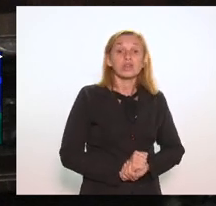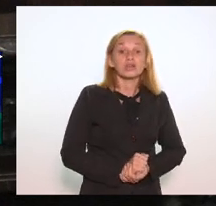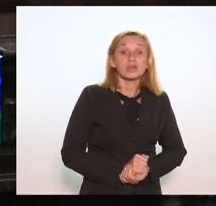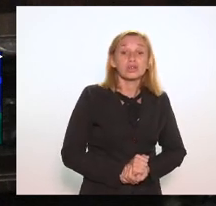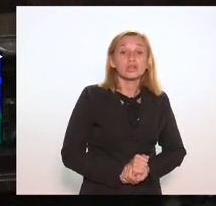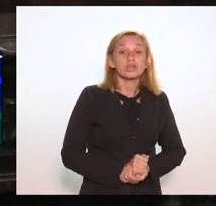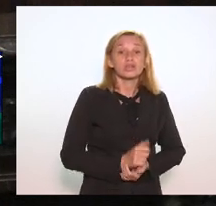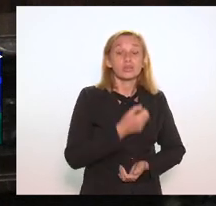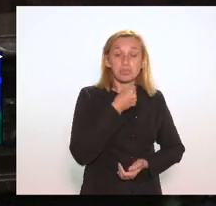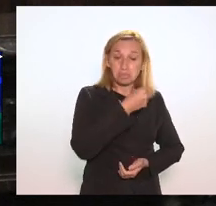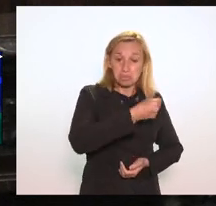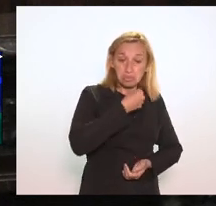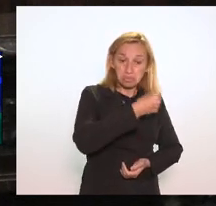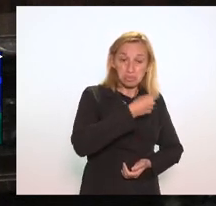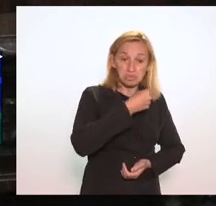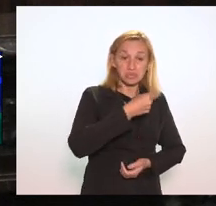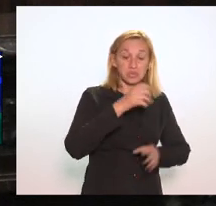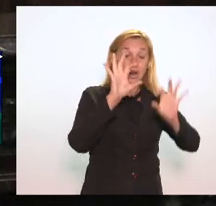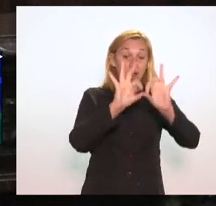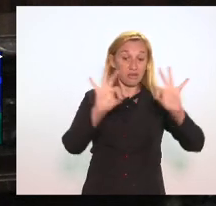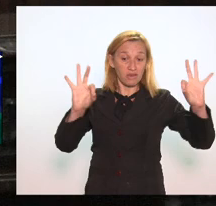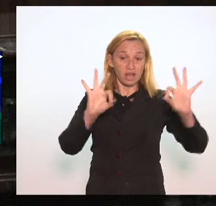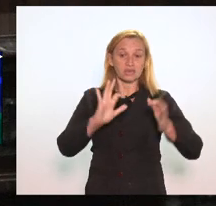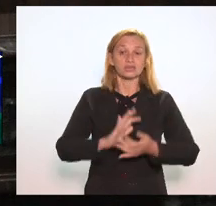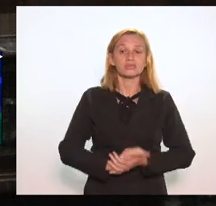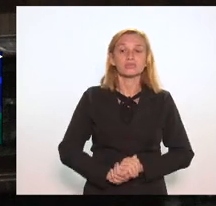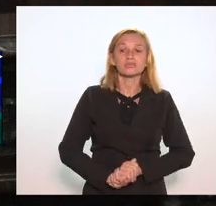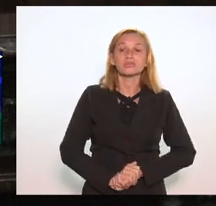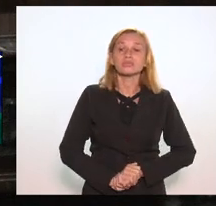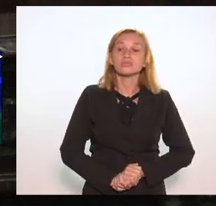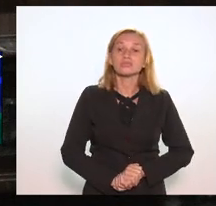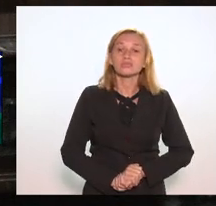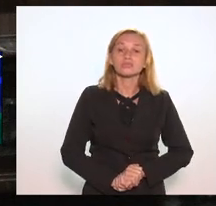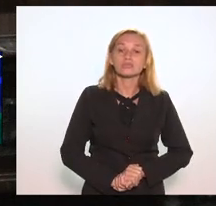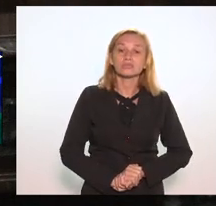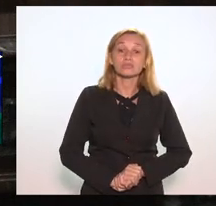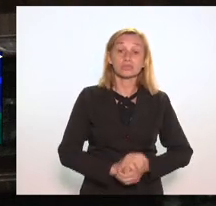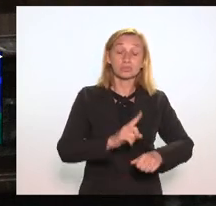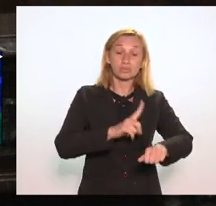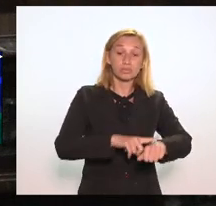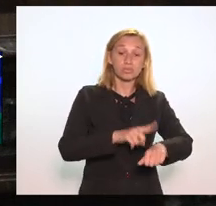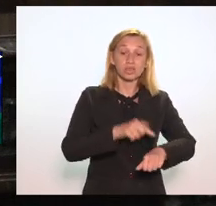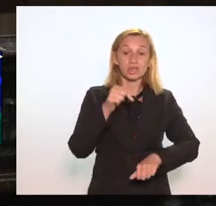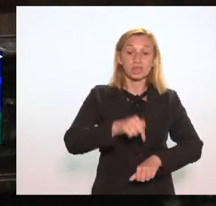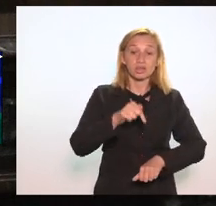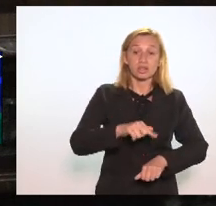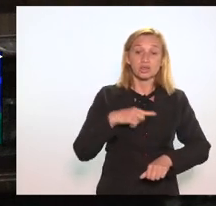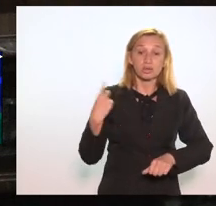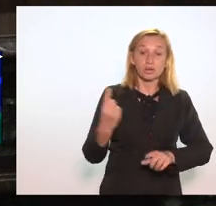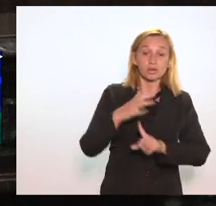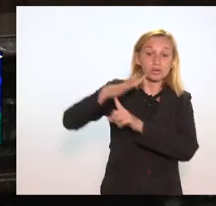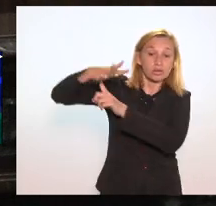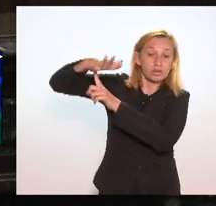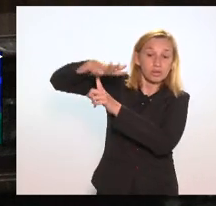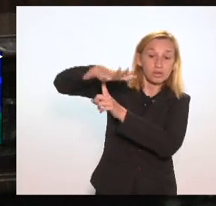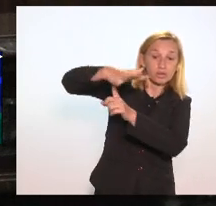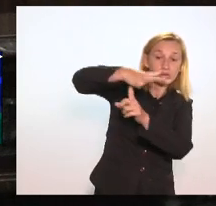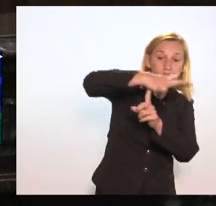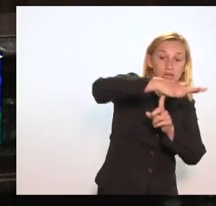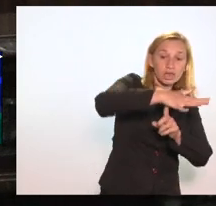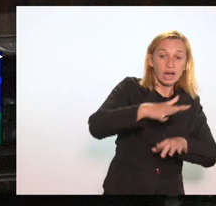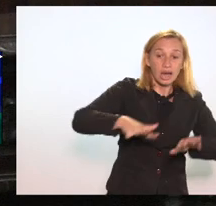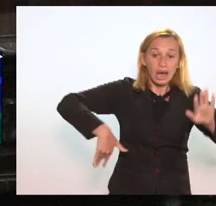e o repórter é o a seguinte frase e eu não objeto Aqui estamos sobrevoando a praia